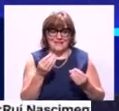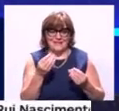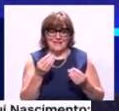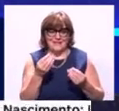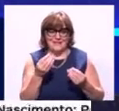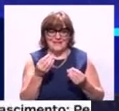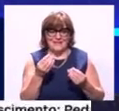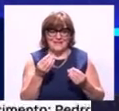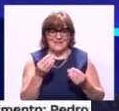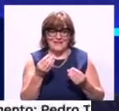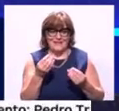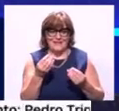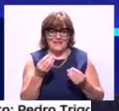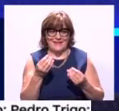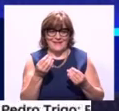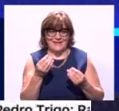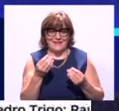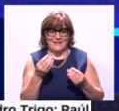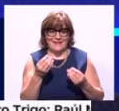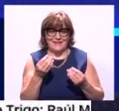Eu falo tanto.